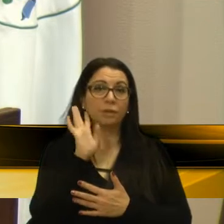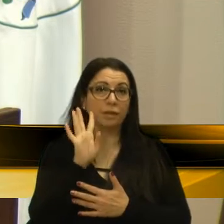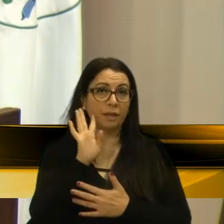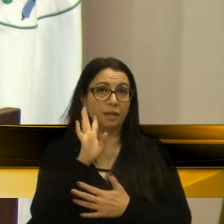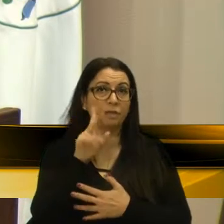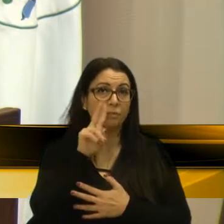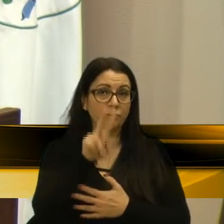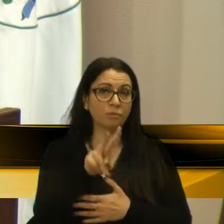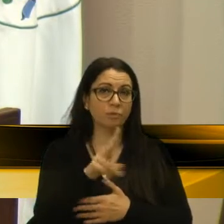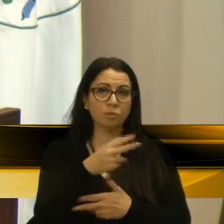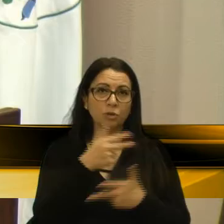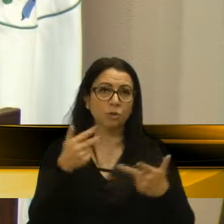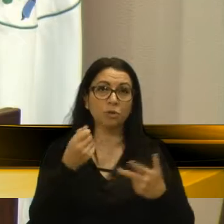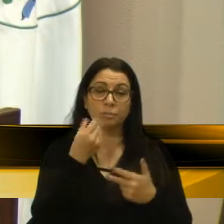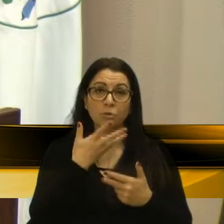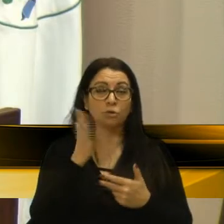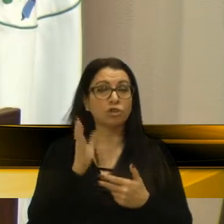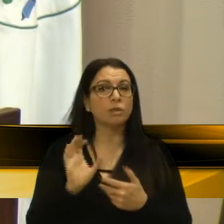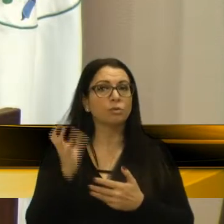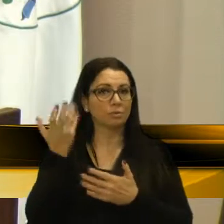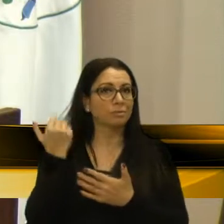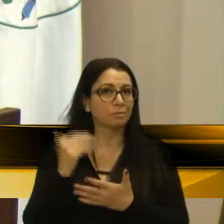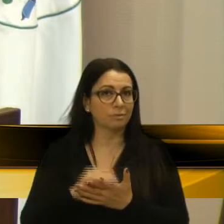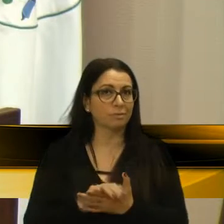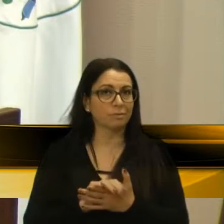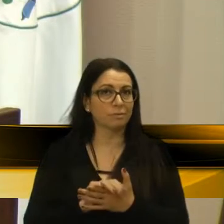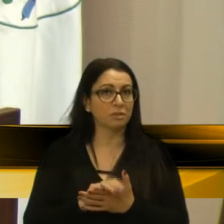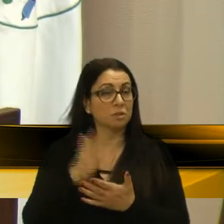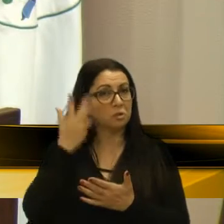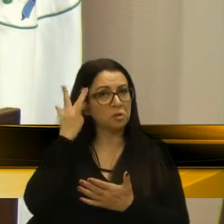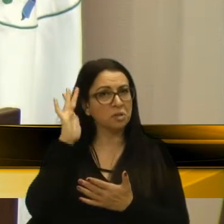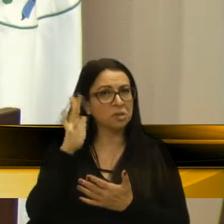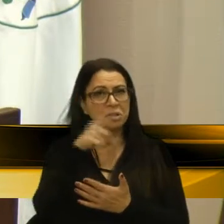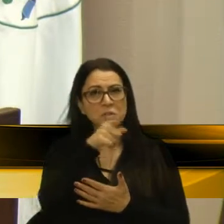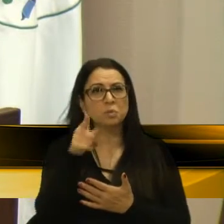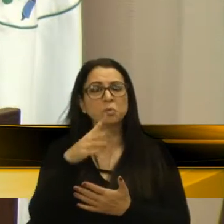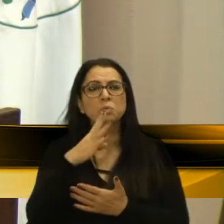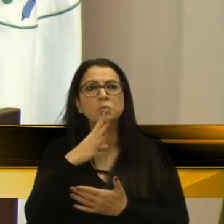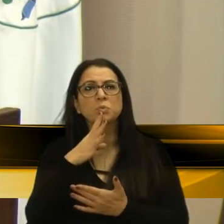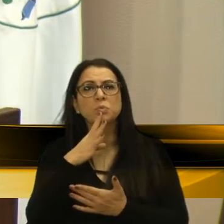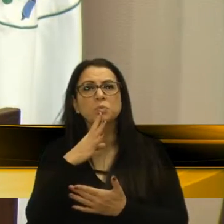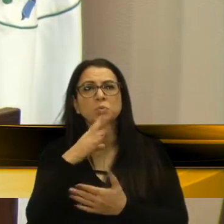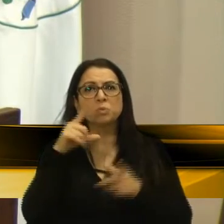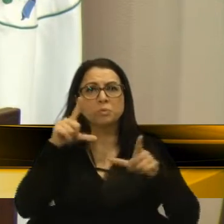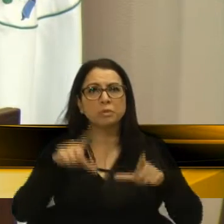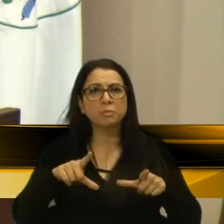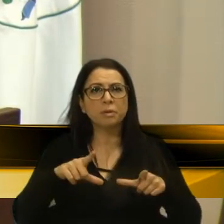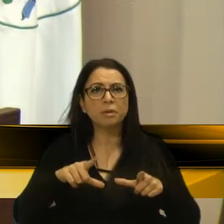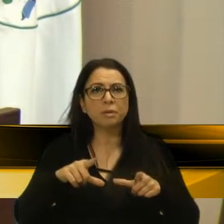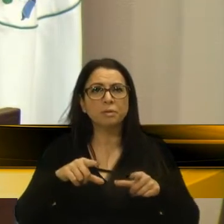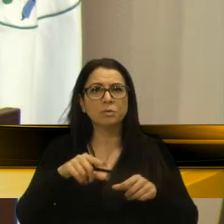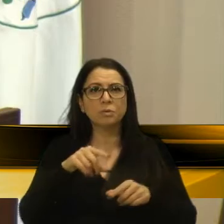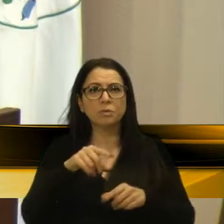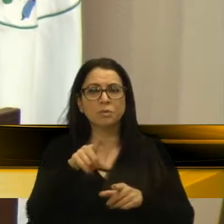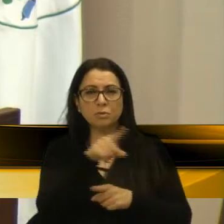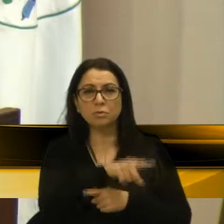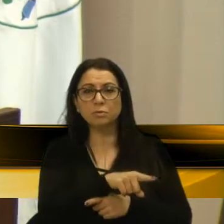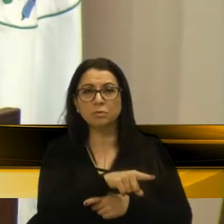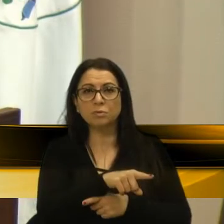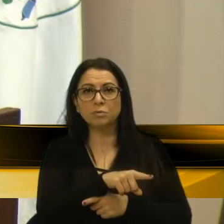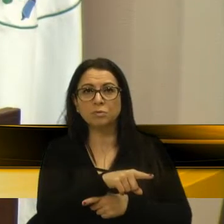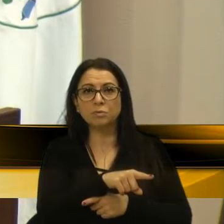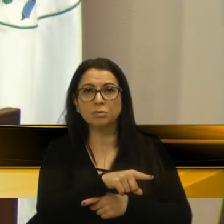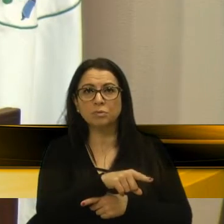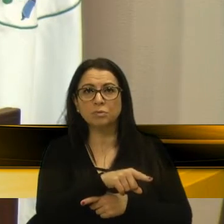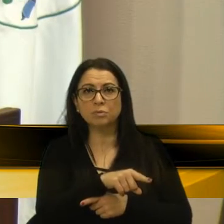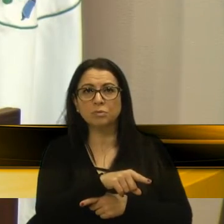porque muita coisa boa já está acontecendo. Eu não sei quem dos senhores conhece o Espaço Cinquentenário, que é um espaço